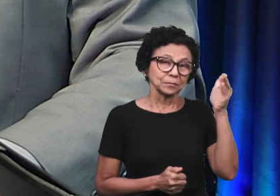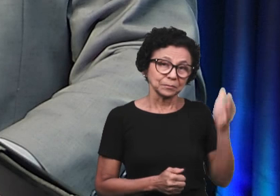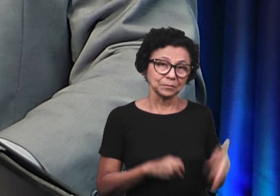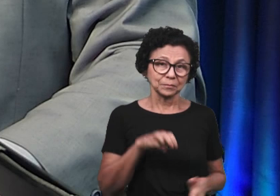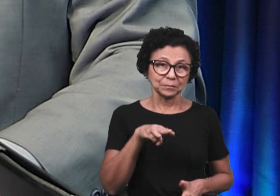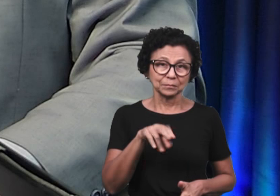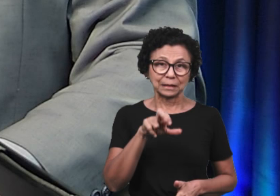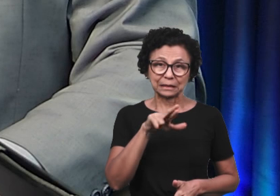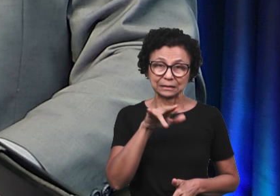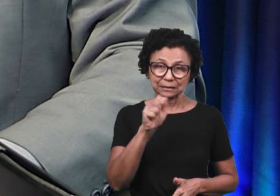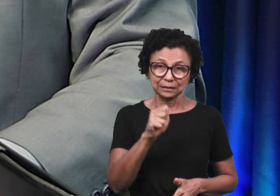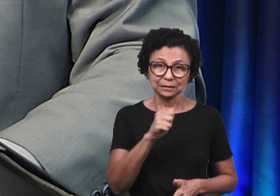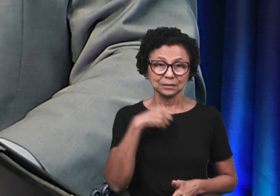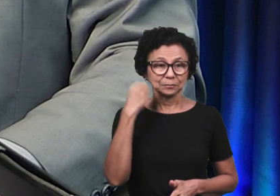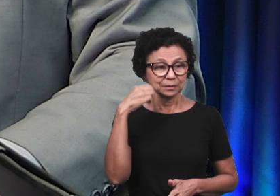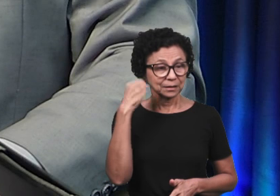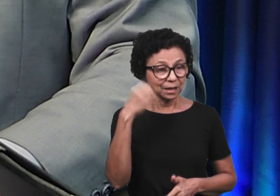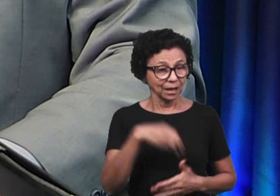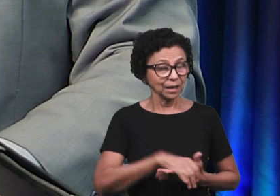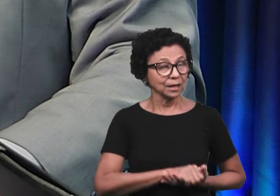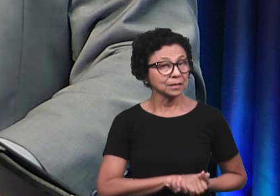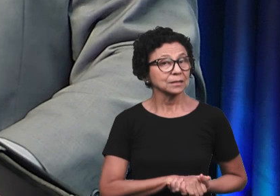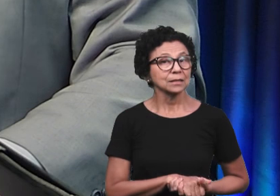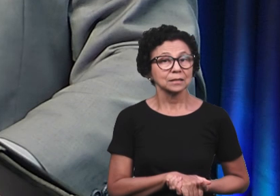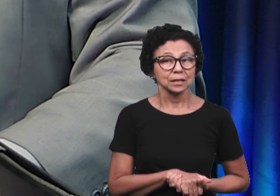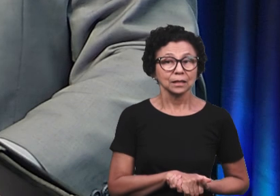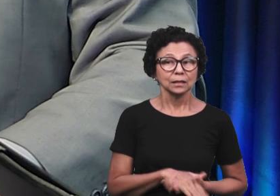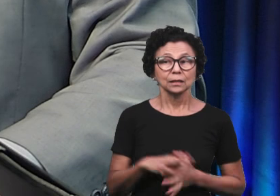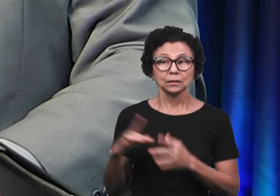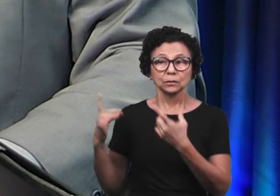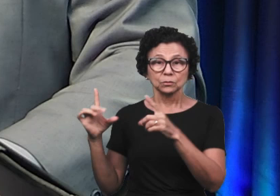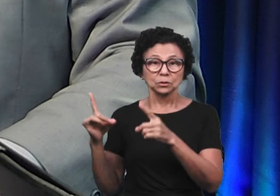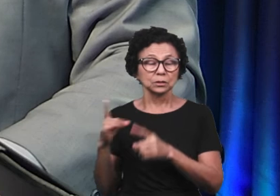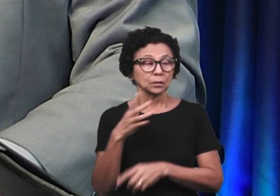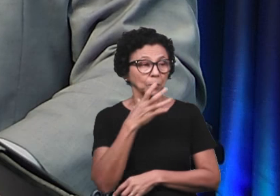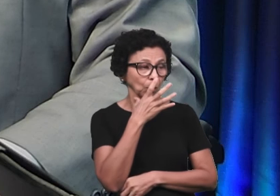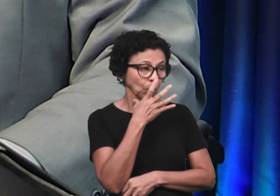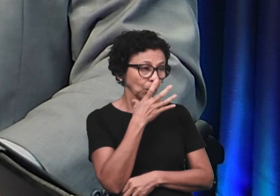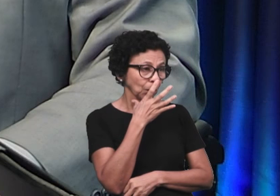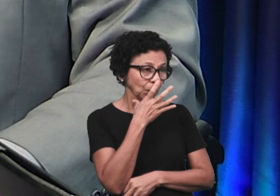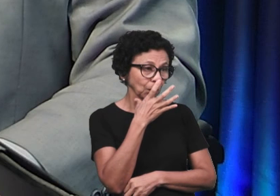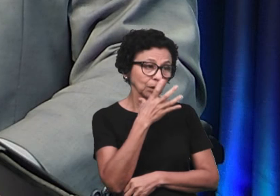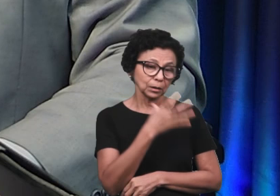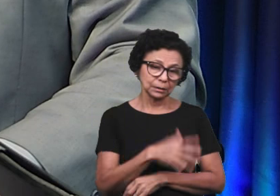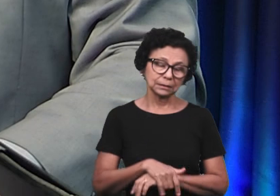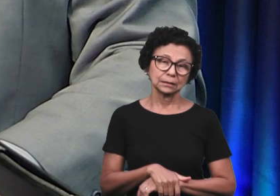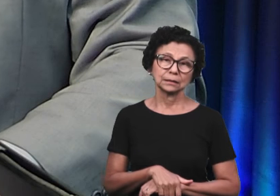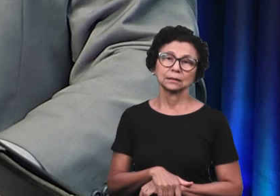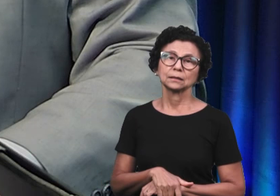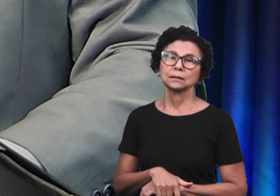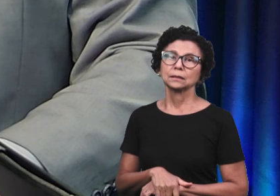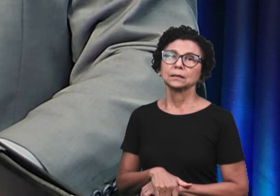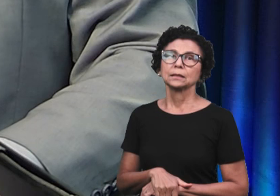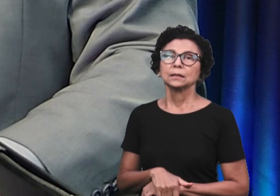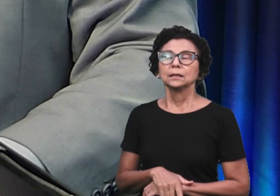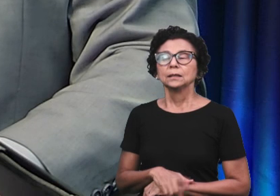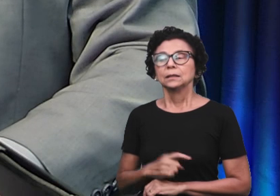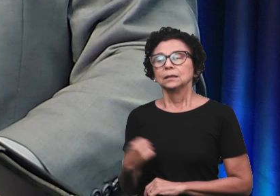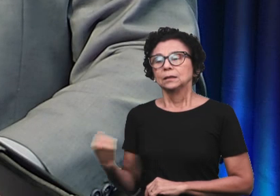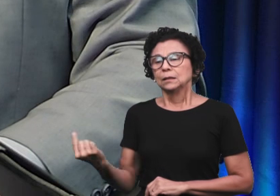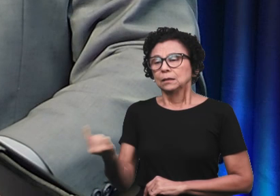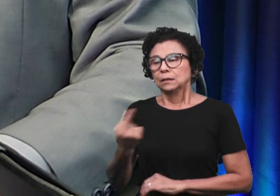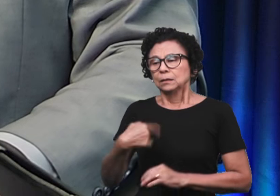para os discípulos, né? A experiência de uns na igreja serve para a edificação dos outros. Amém. E é por isso que a gente vive em comunhão no